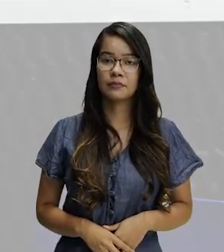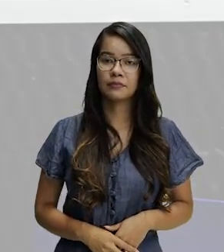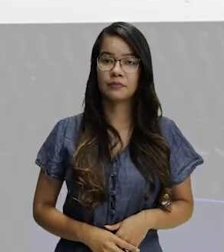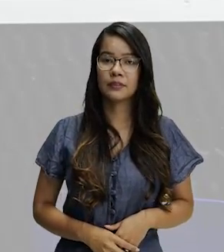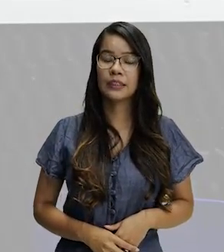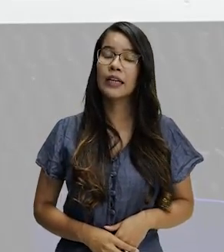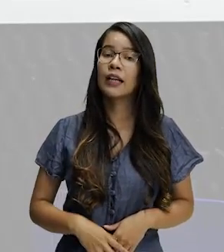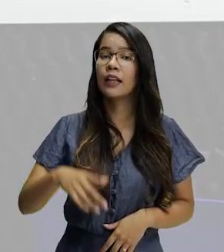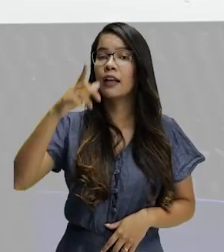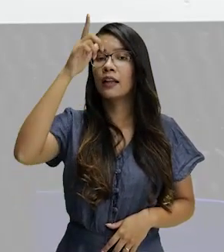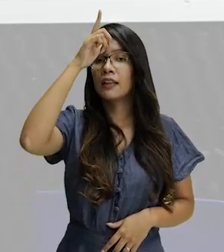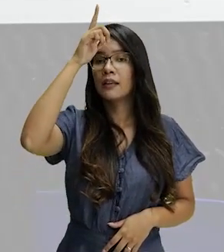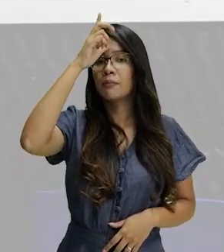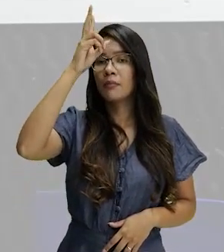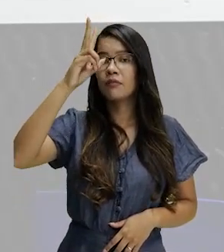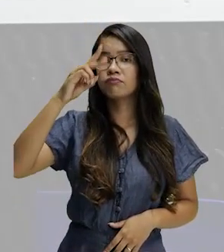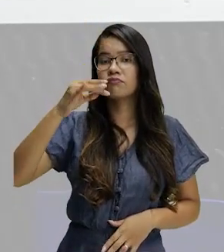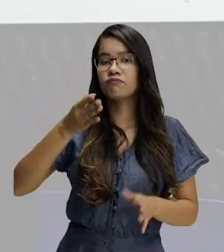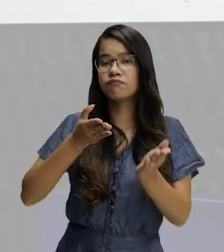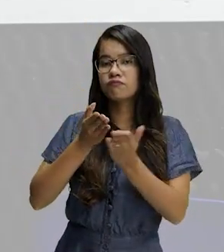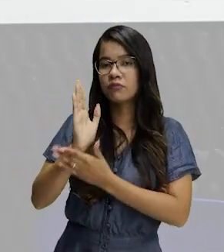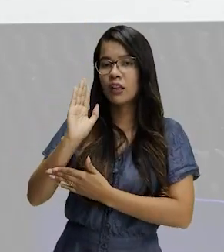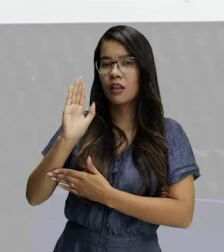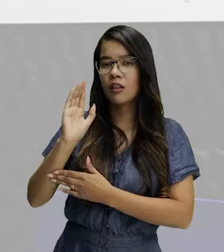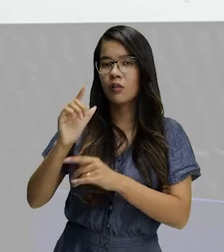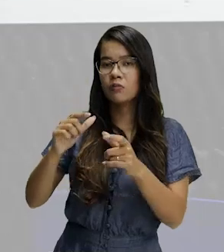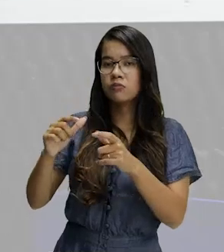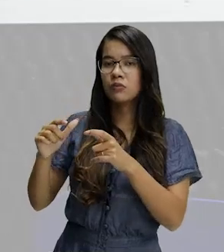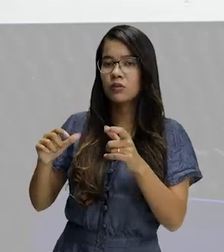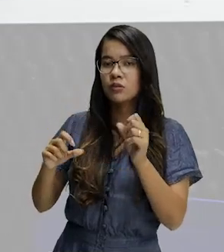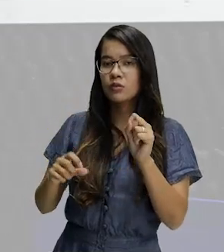A Alemanha vai invadir a região dos Sudetos.